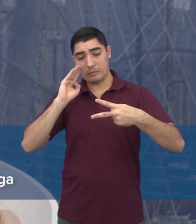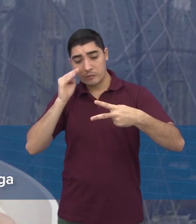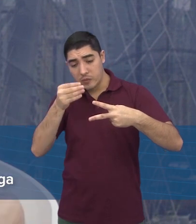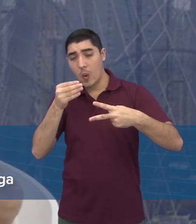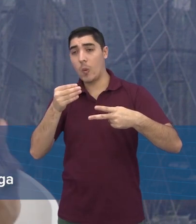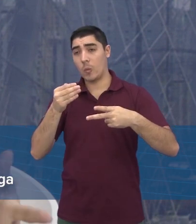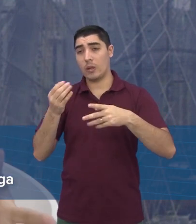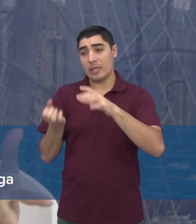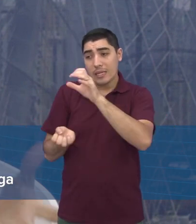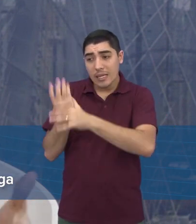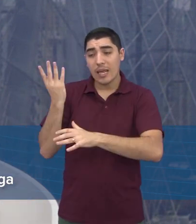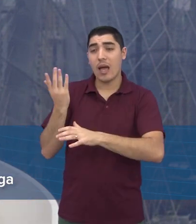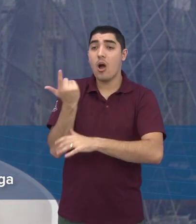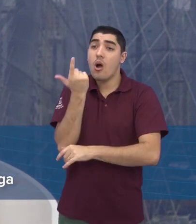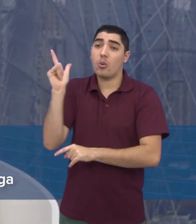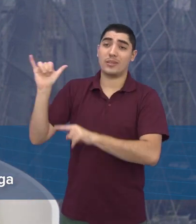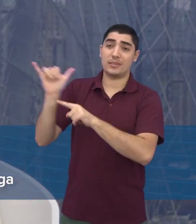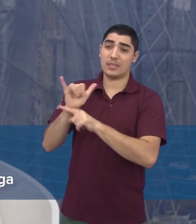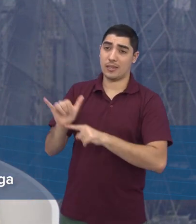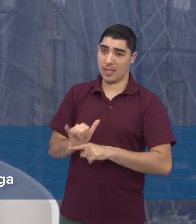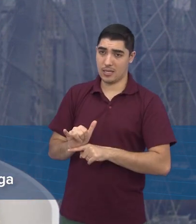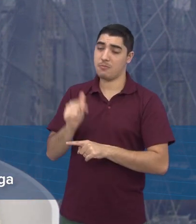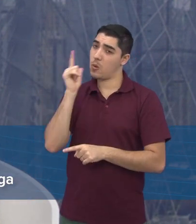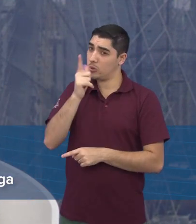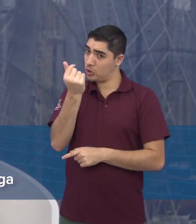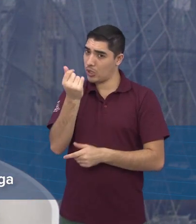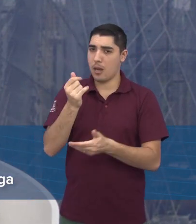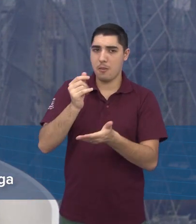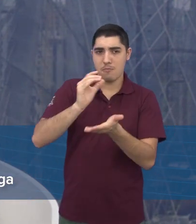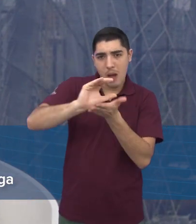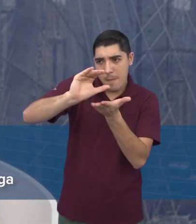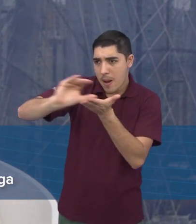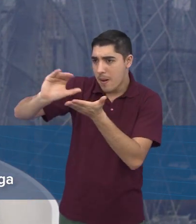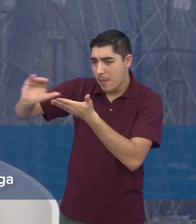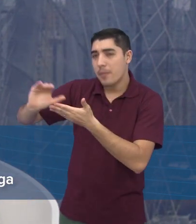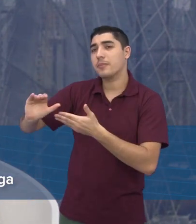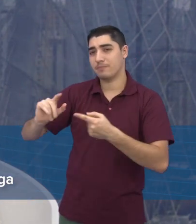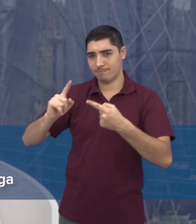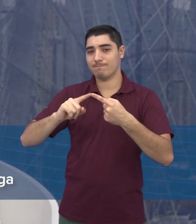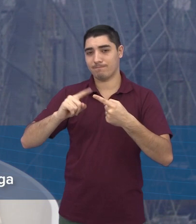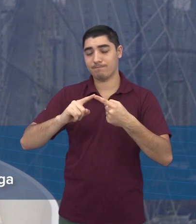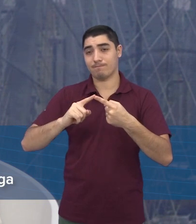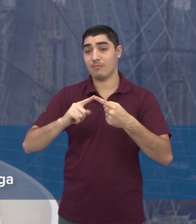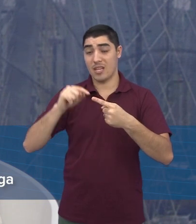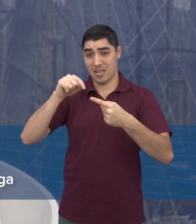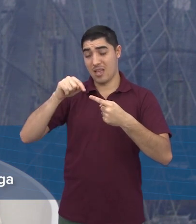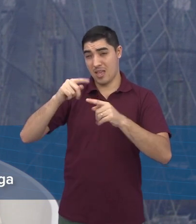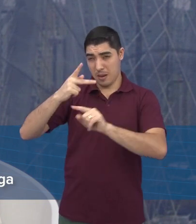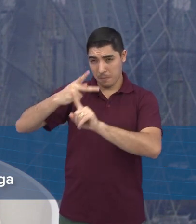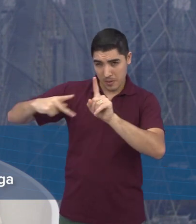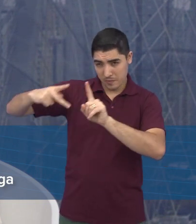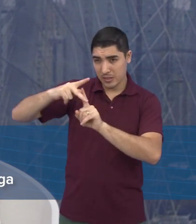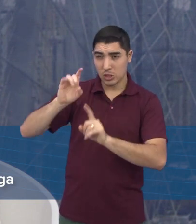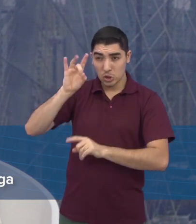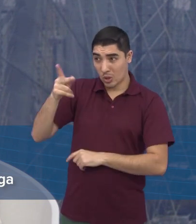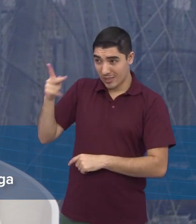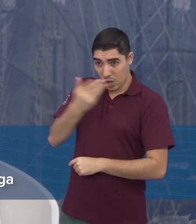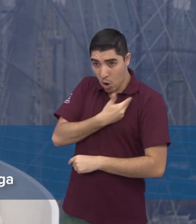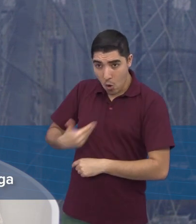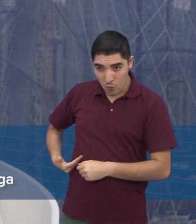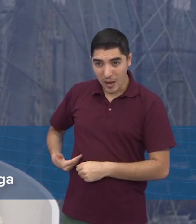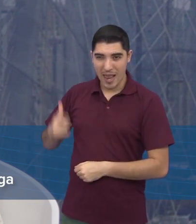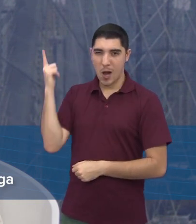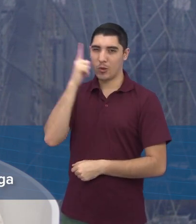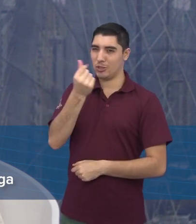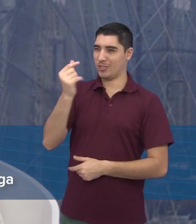opções, outras alternativas. A previdência pública não será suficiente,